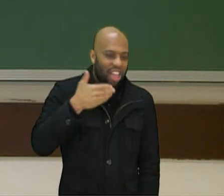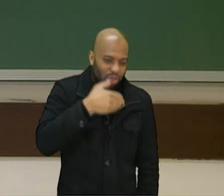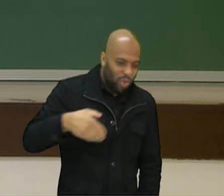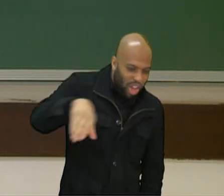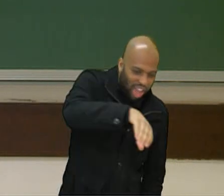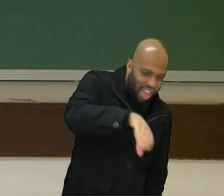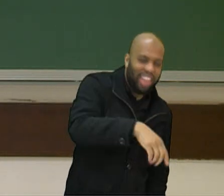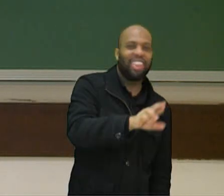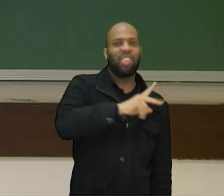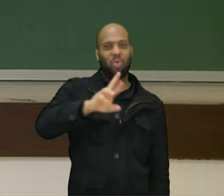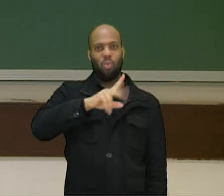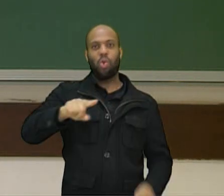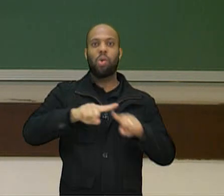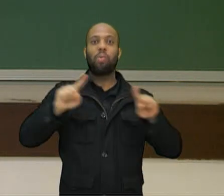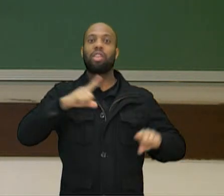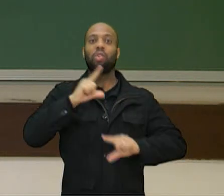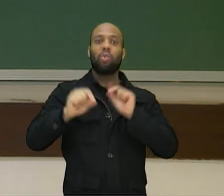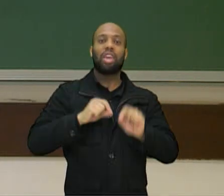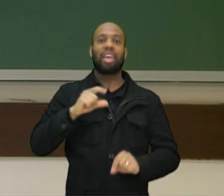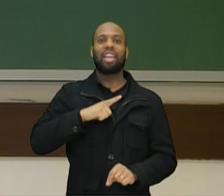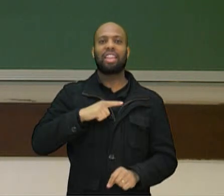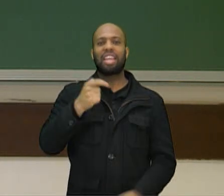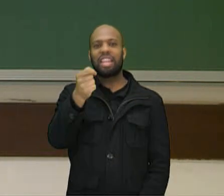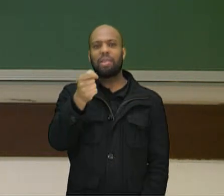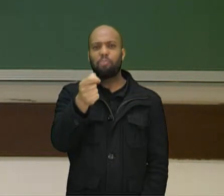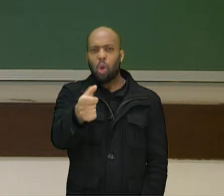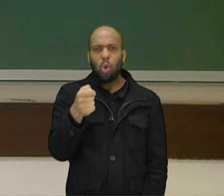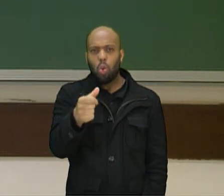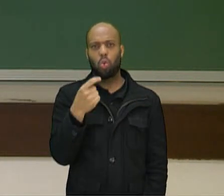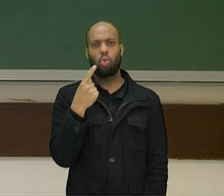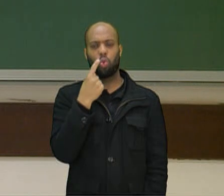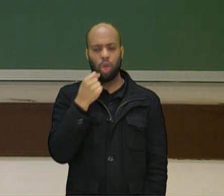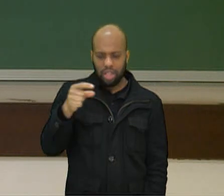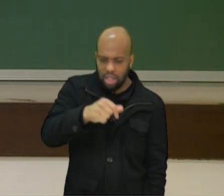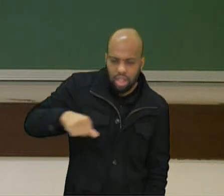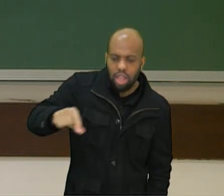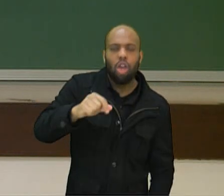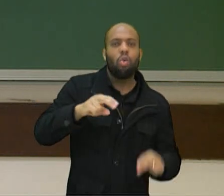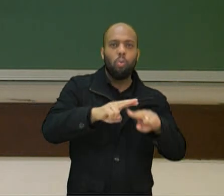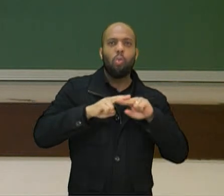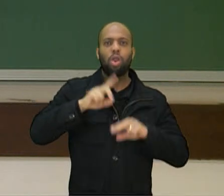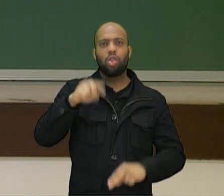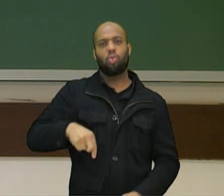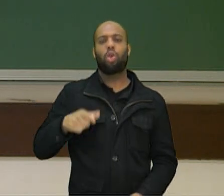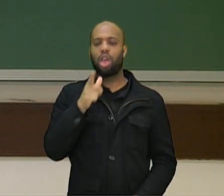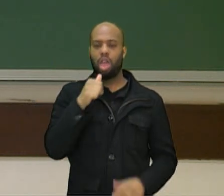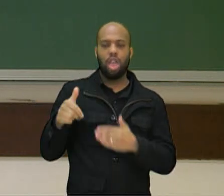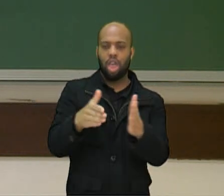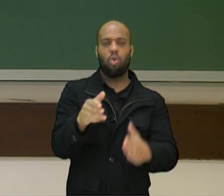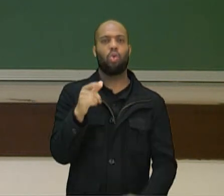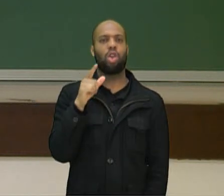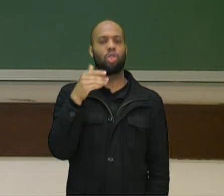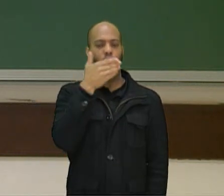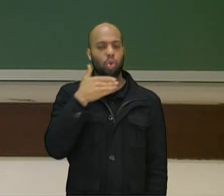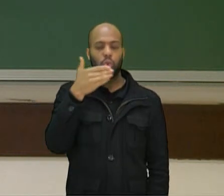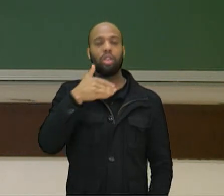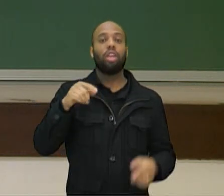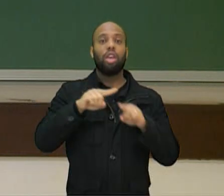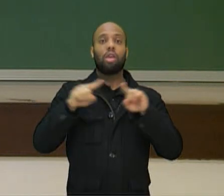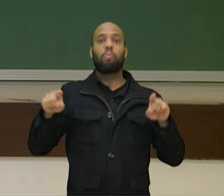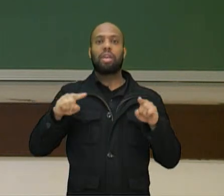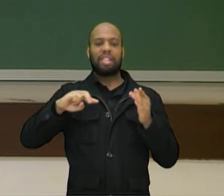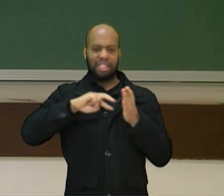açúcar, é que elas contêm um teor de sal muito menor. Então, por isso elas são chamadas de água doce. Mas a água doce